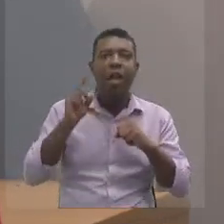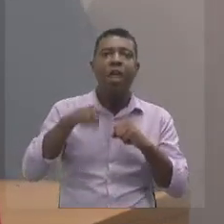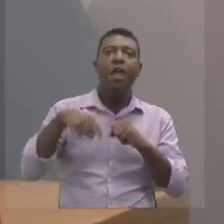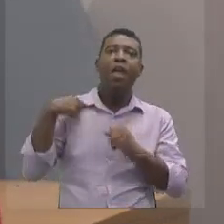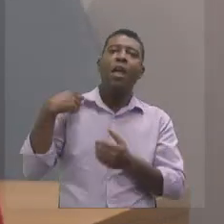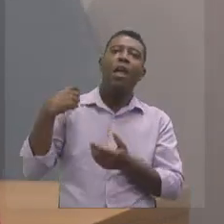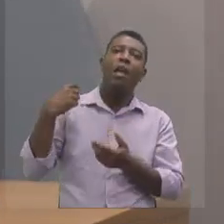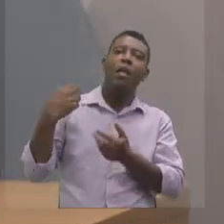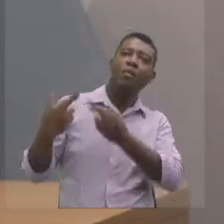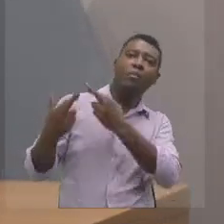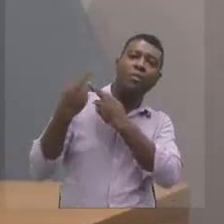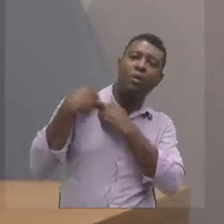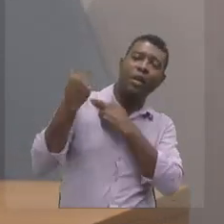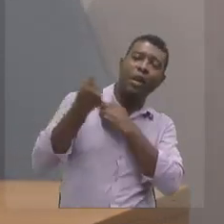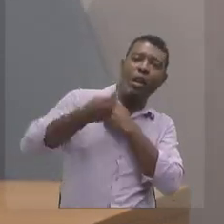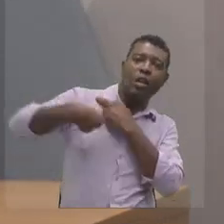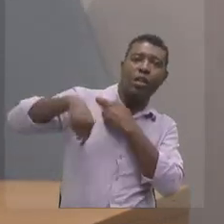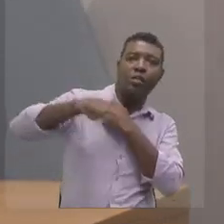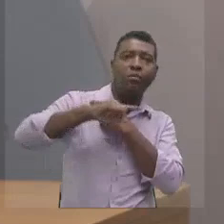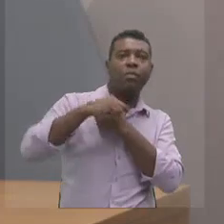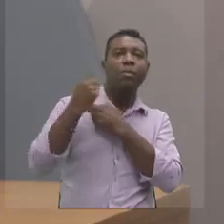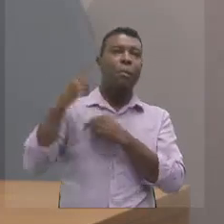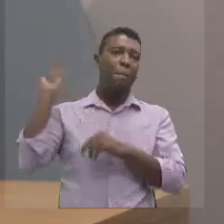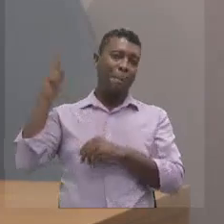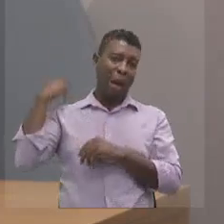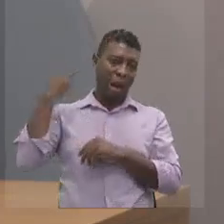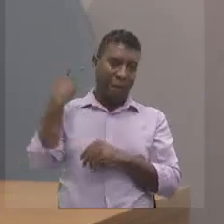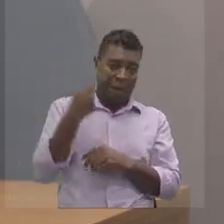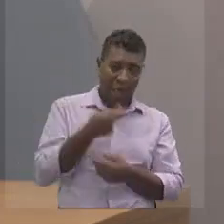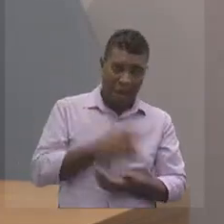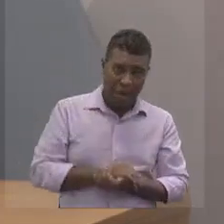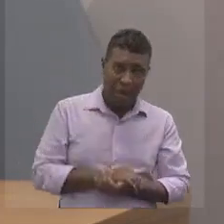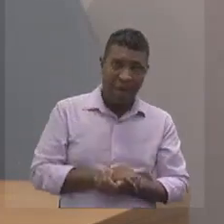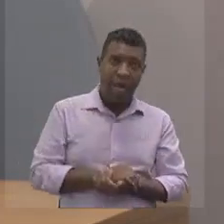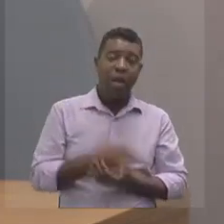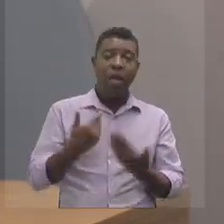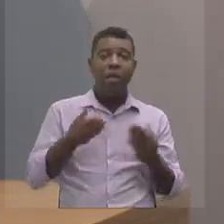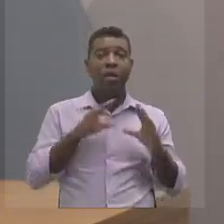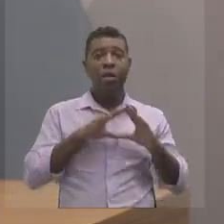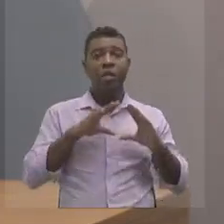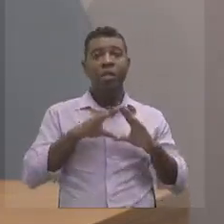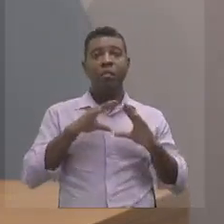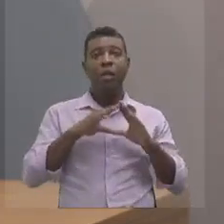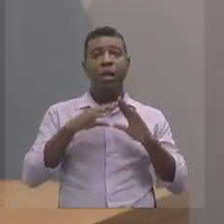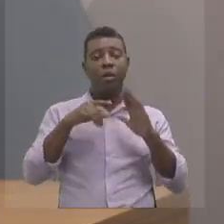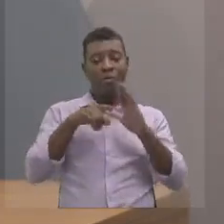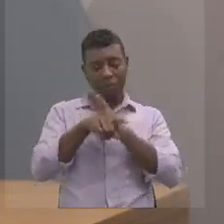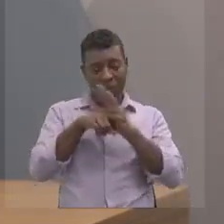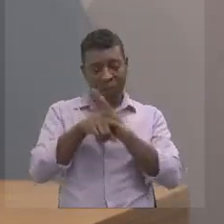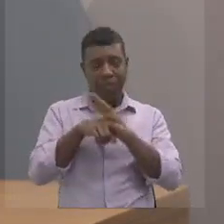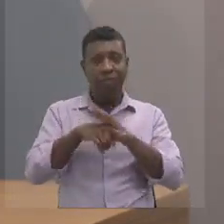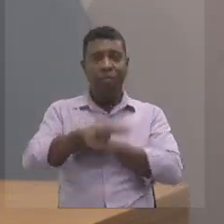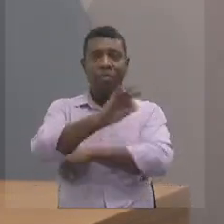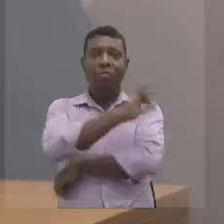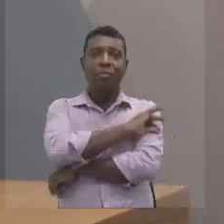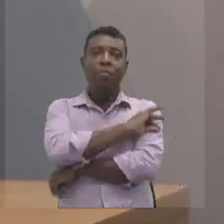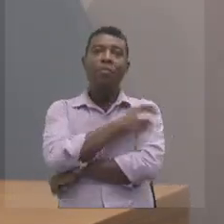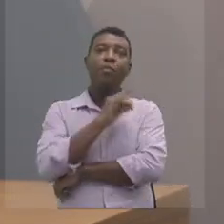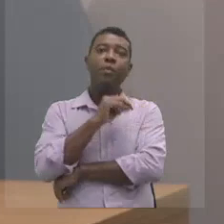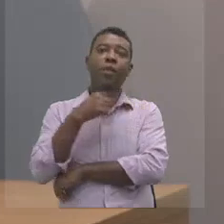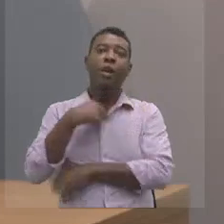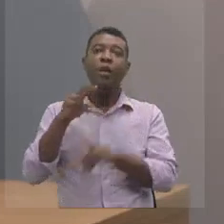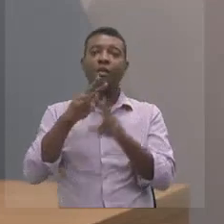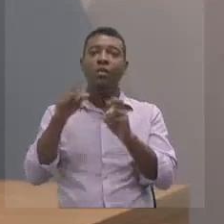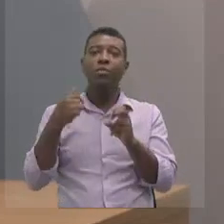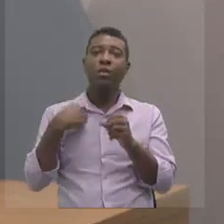e o Assembleia fiscaliza É Para Isso que é o processo de fiscalização e é um assunto que eu trato aqui na Assembleia